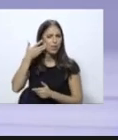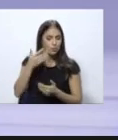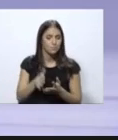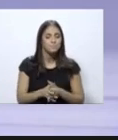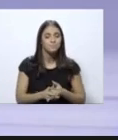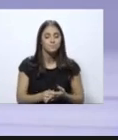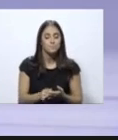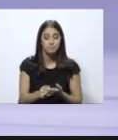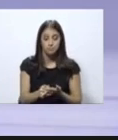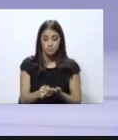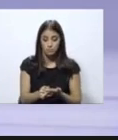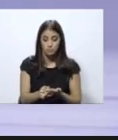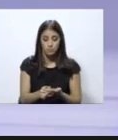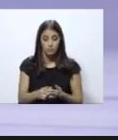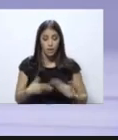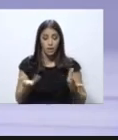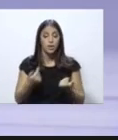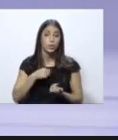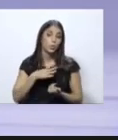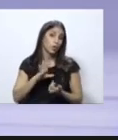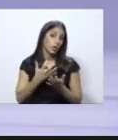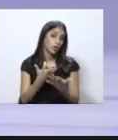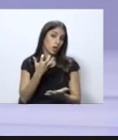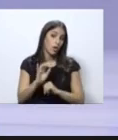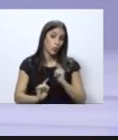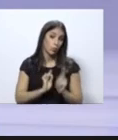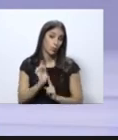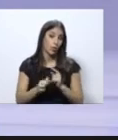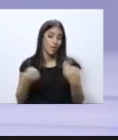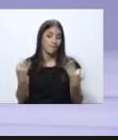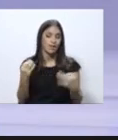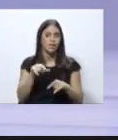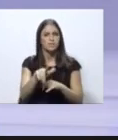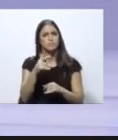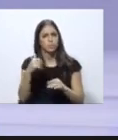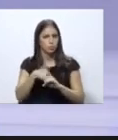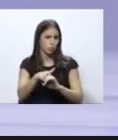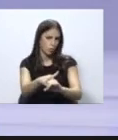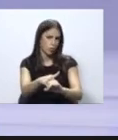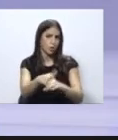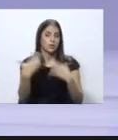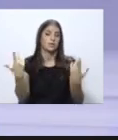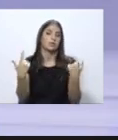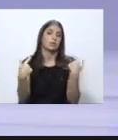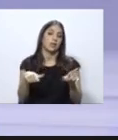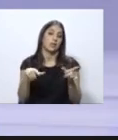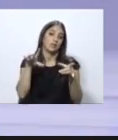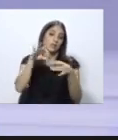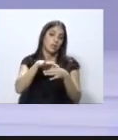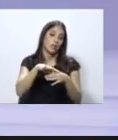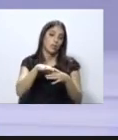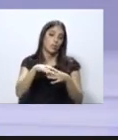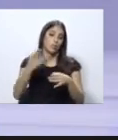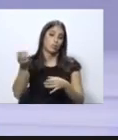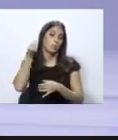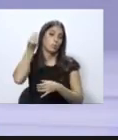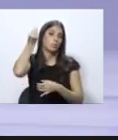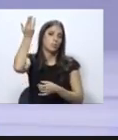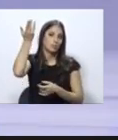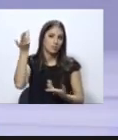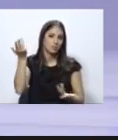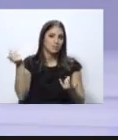eu queria salientar mais é que nestes jogadores que jogam nos grandes palcos, porque penso eu que o ano passado